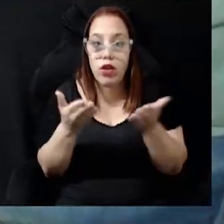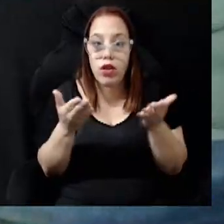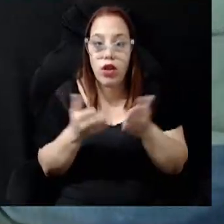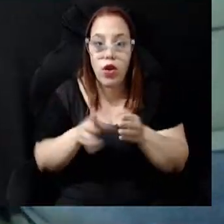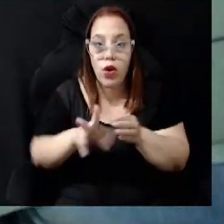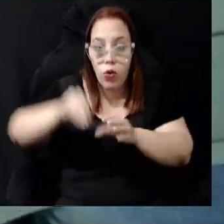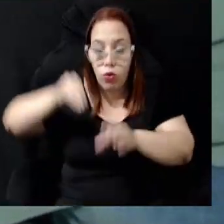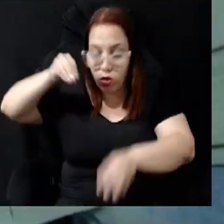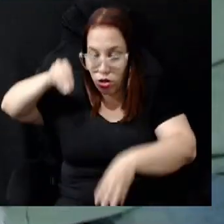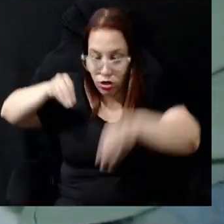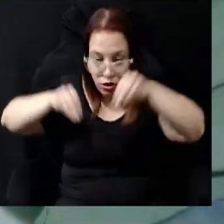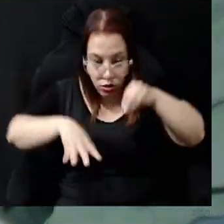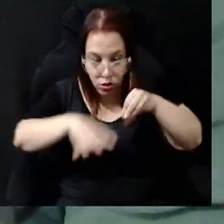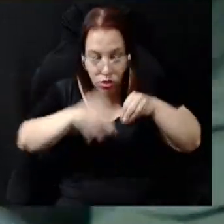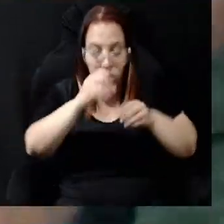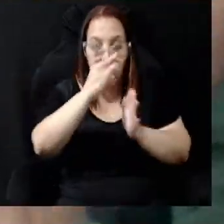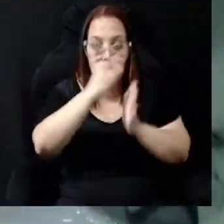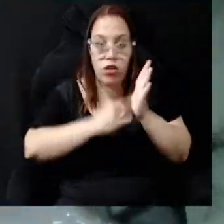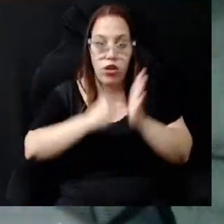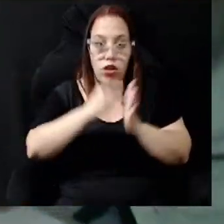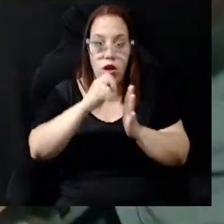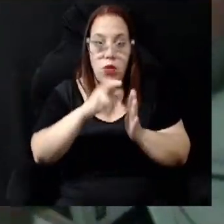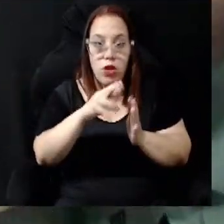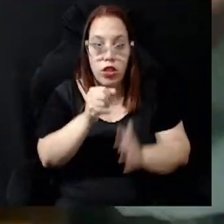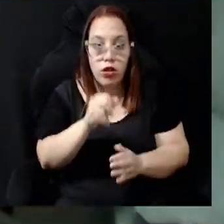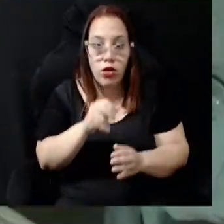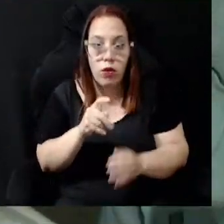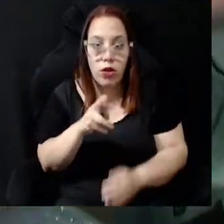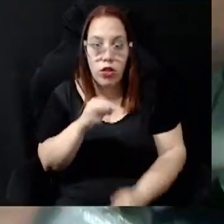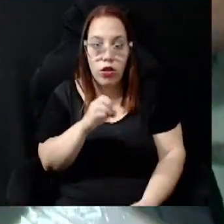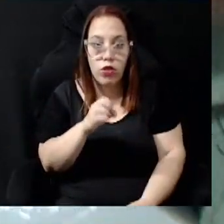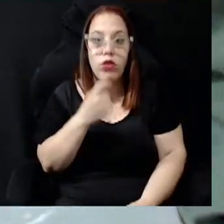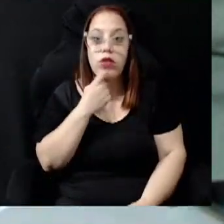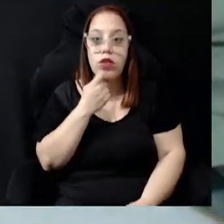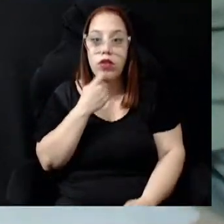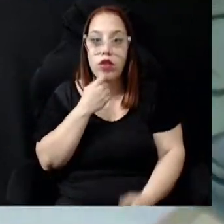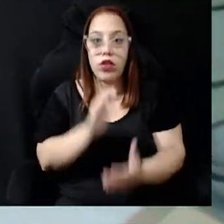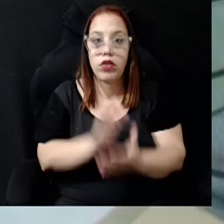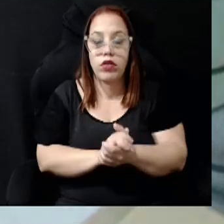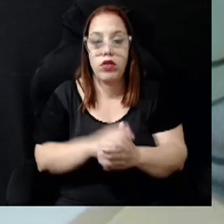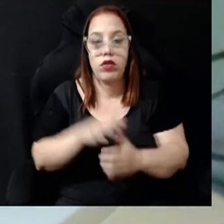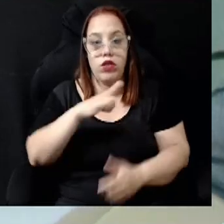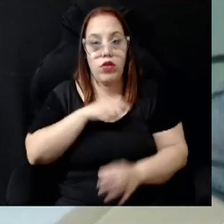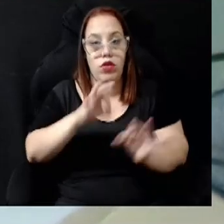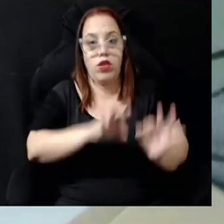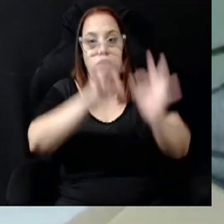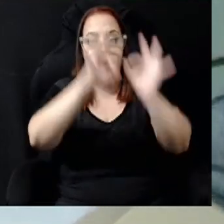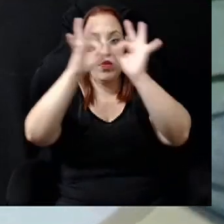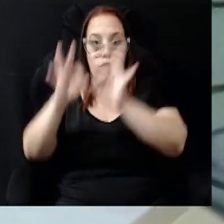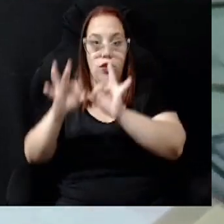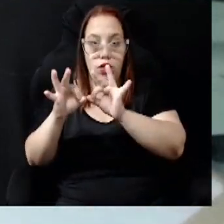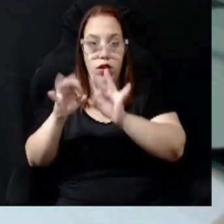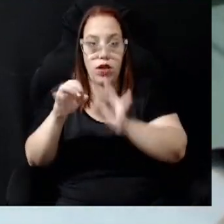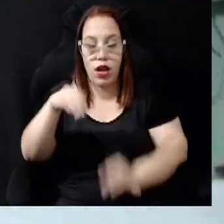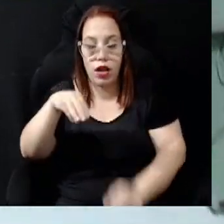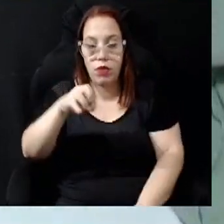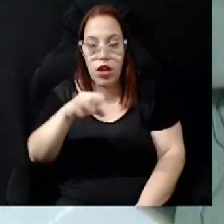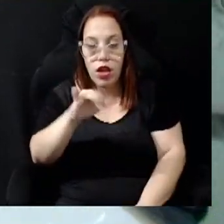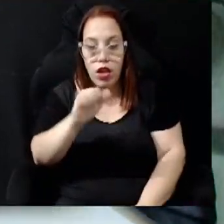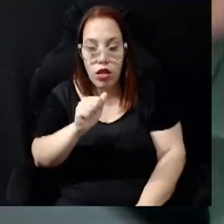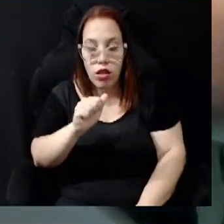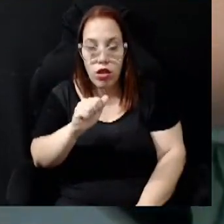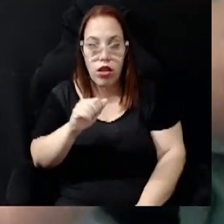Então, este é o bastidor da apuração da cidade de Campinas, que nós estamos acompanhando as mídias das zonas